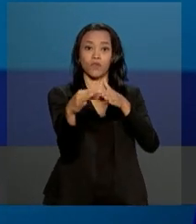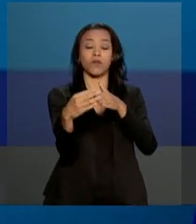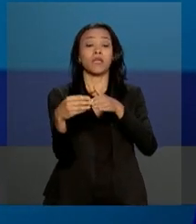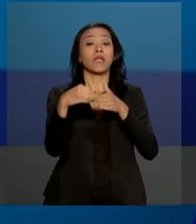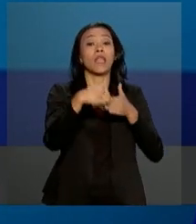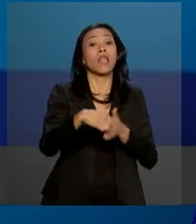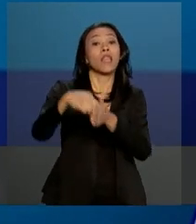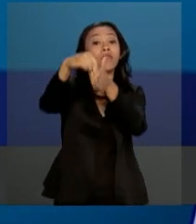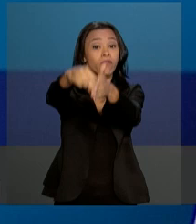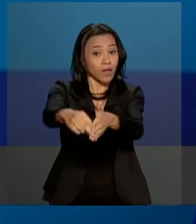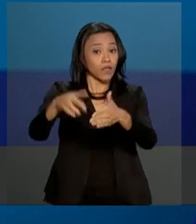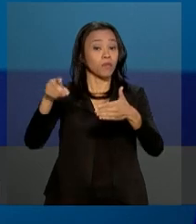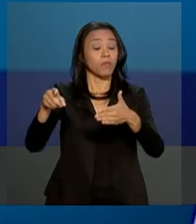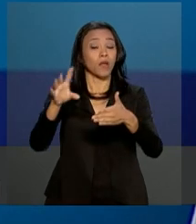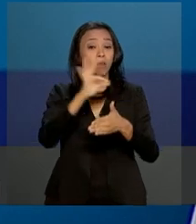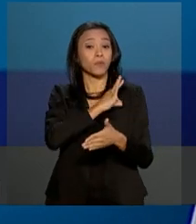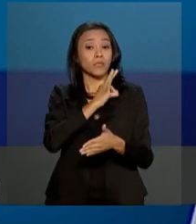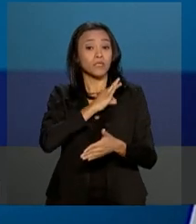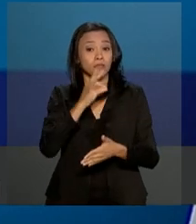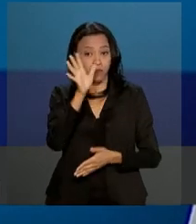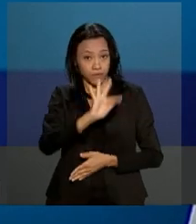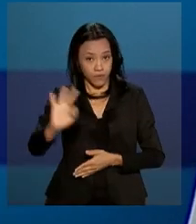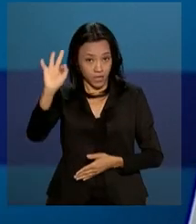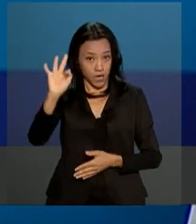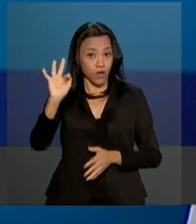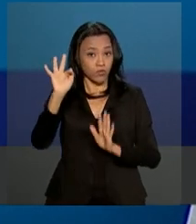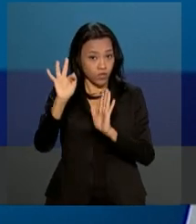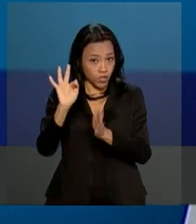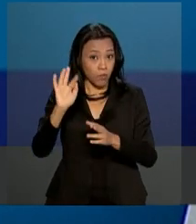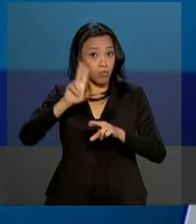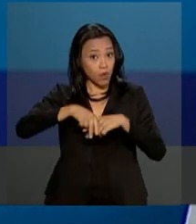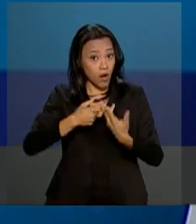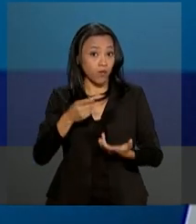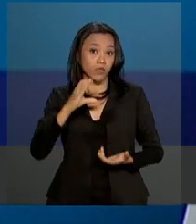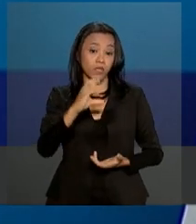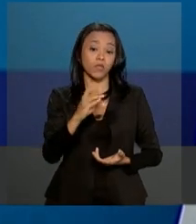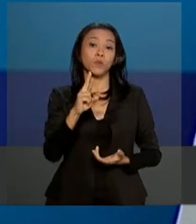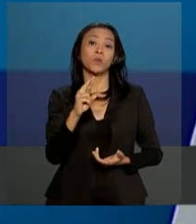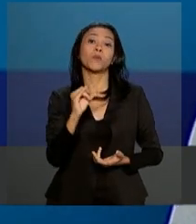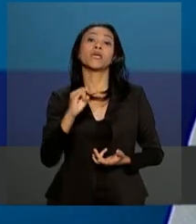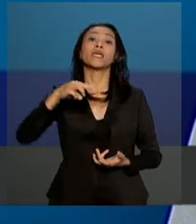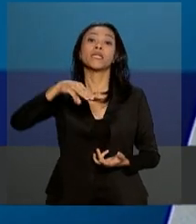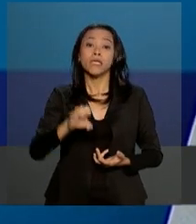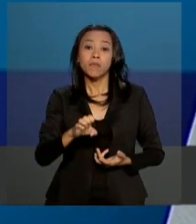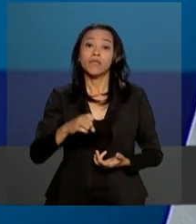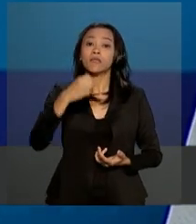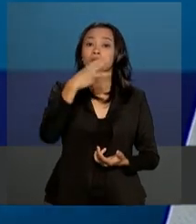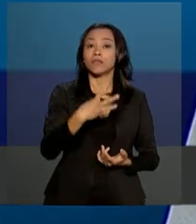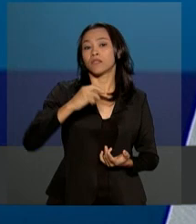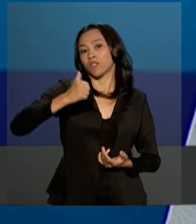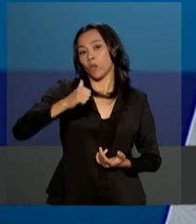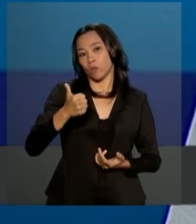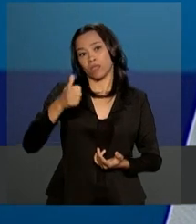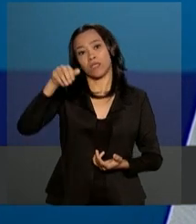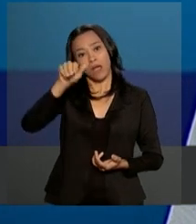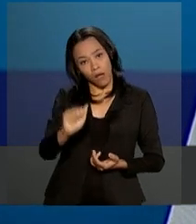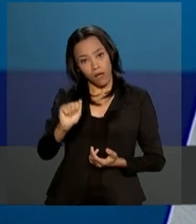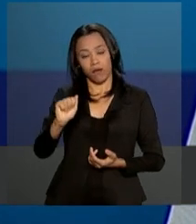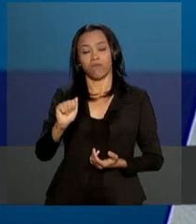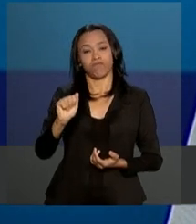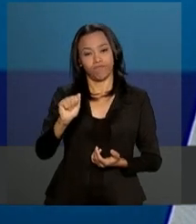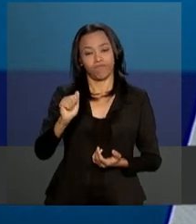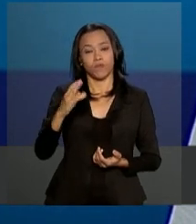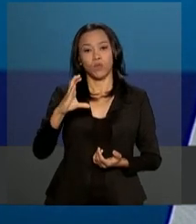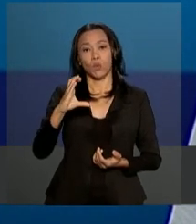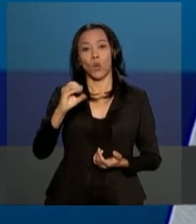federal onde foi lavrado o flagrante pelo crime do artigo 311 a do código penal e é